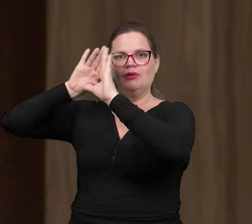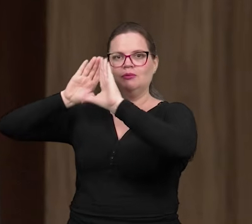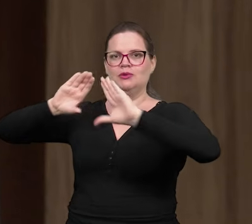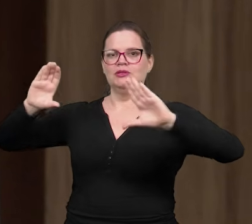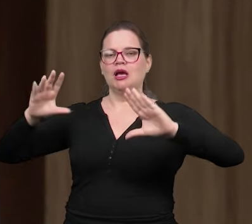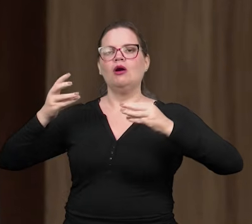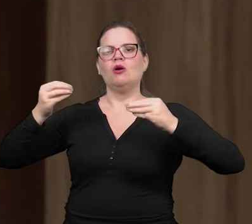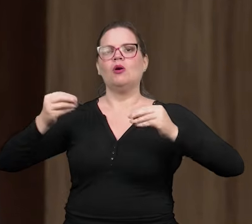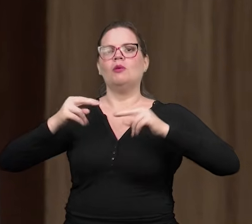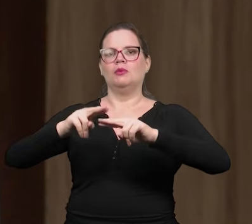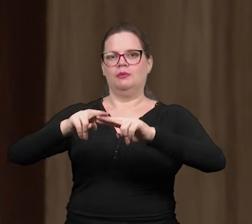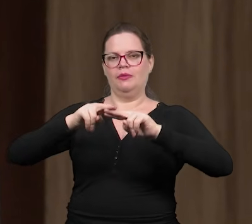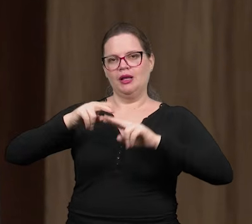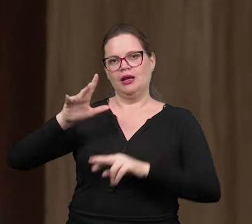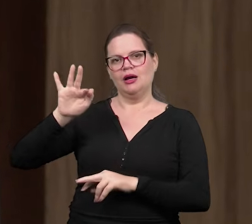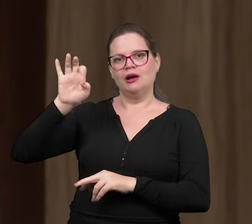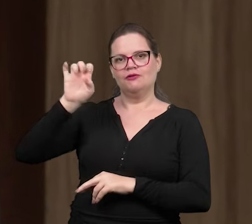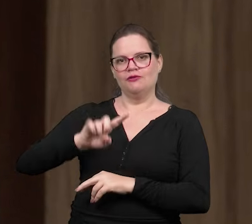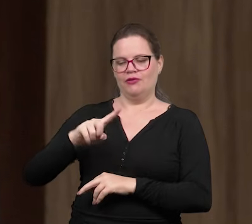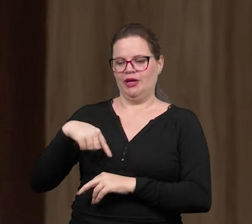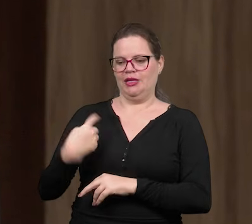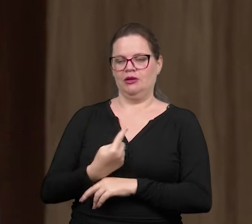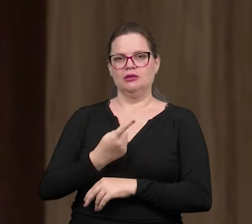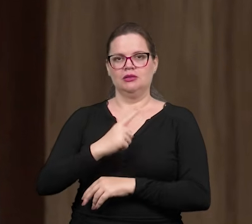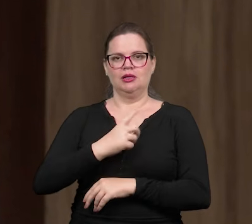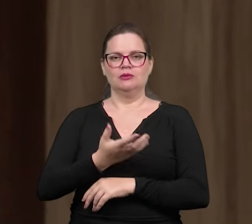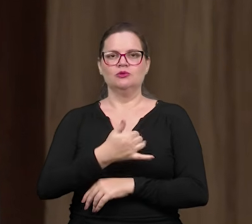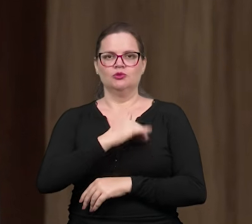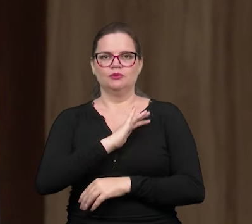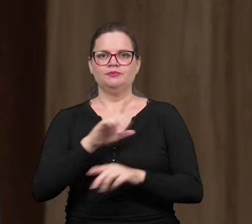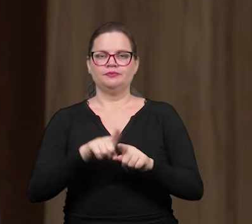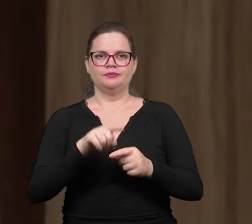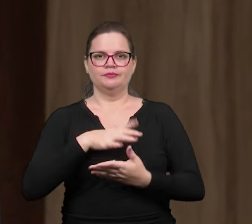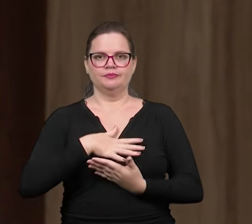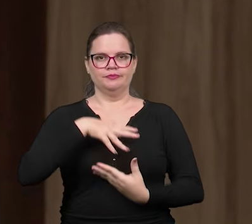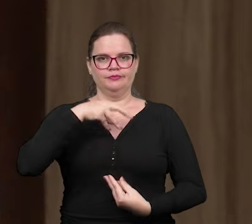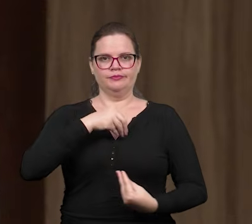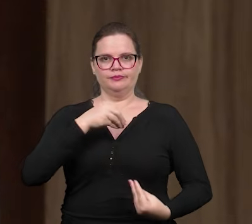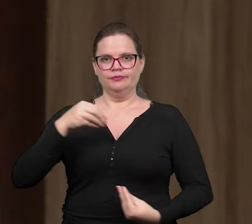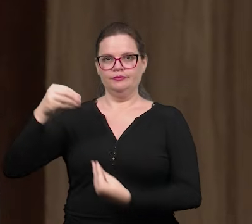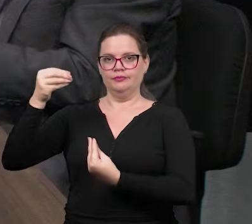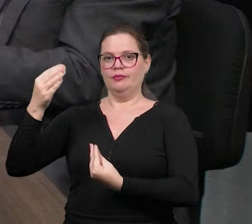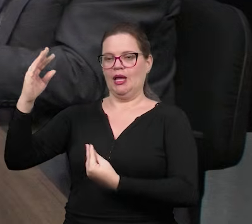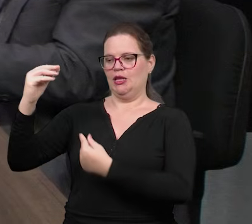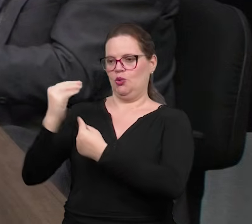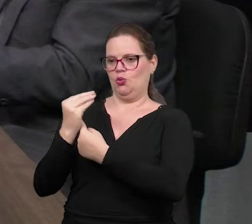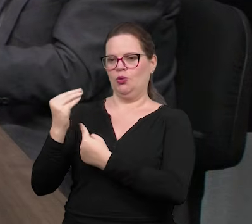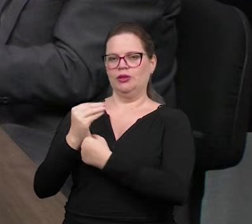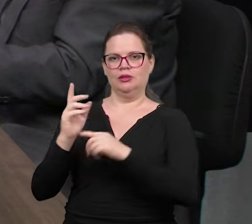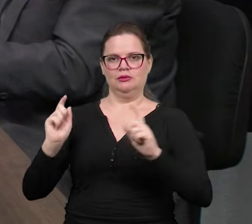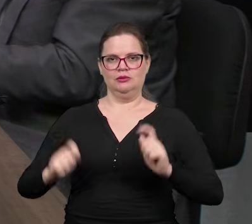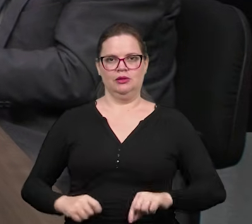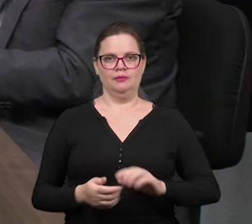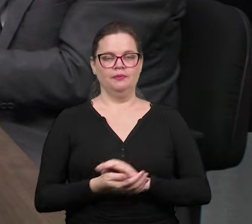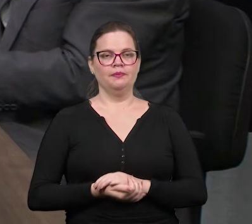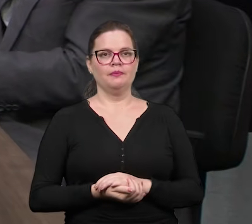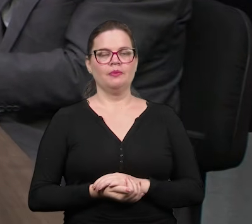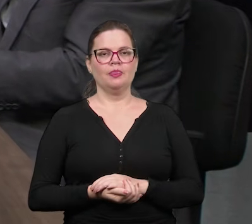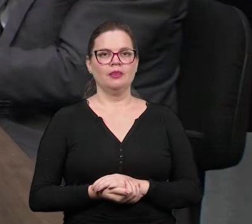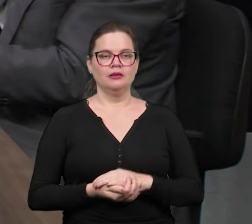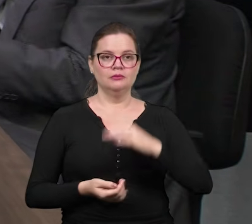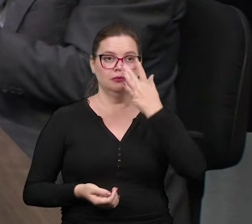nossa fé e a nossa outorga da nossa alma ao seu cuidado. Maravilha. E esse Jesus